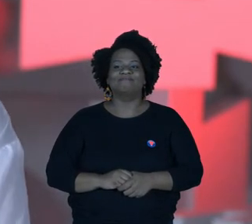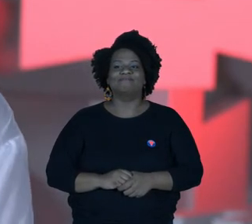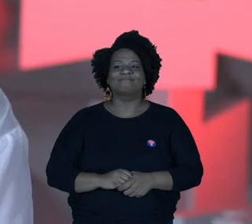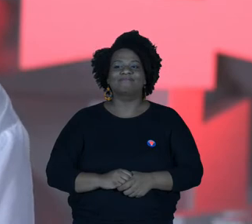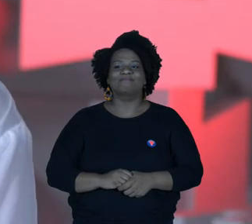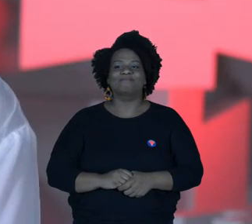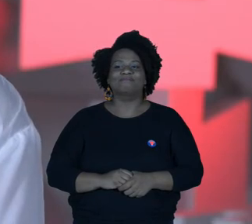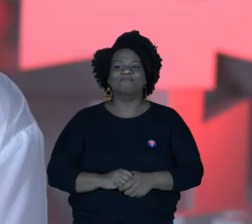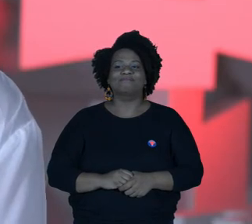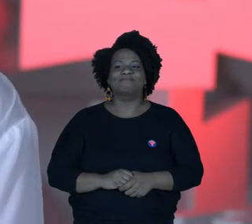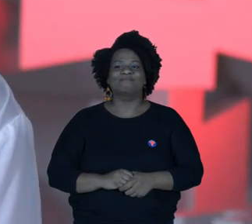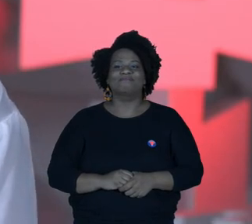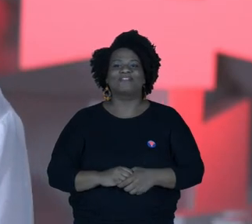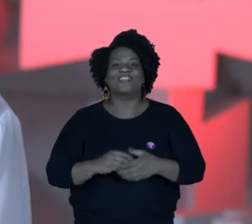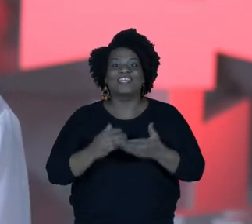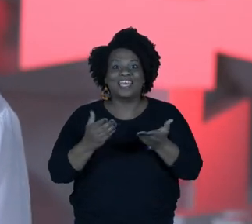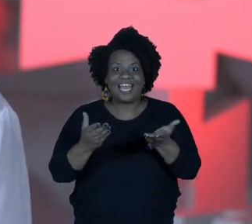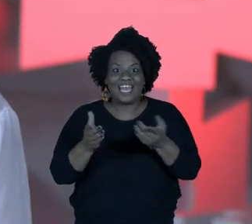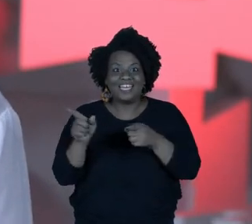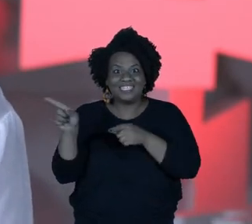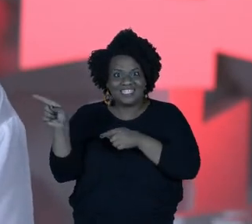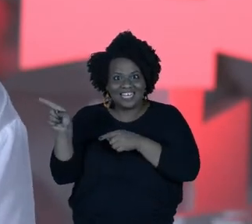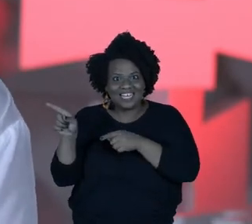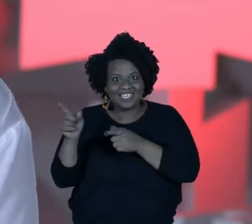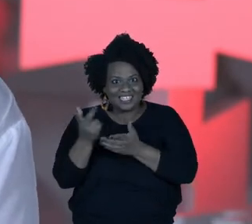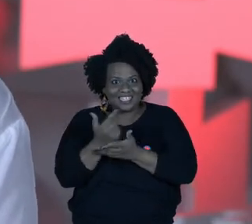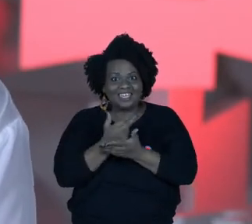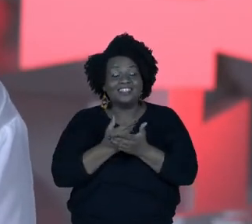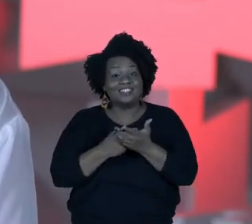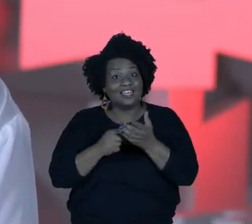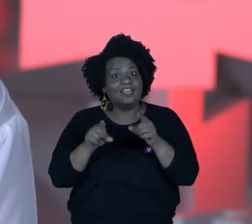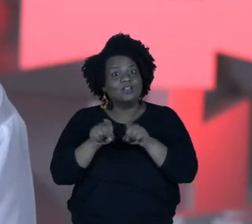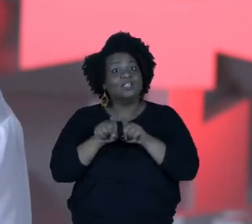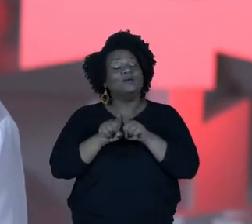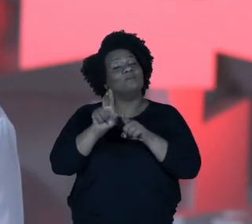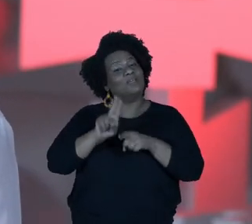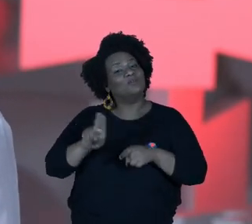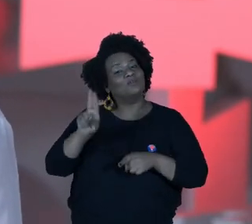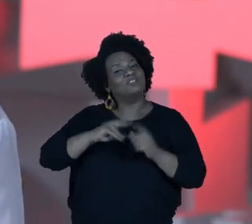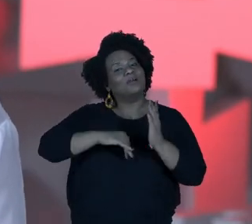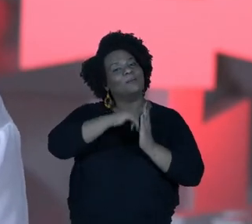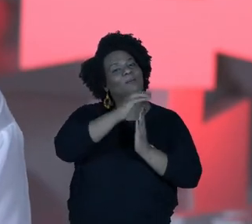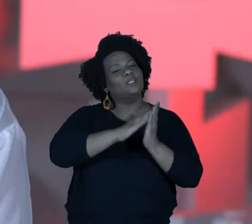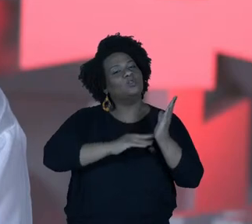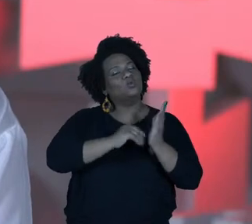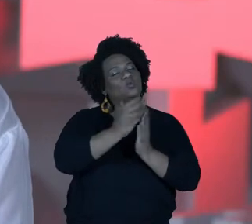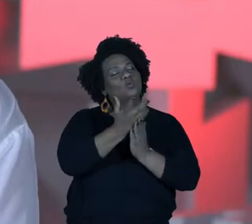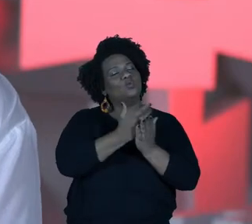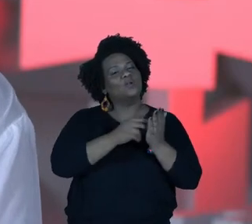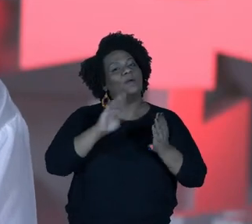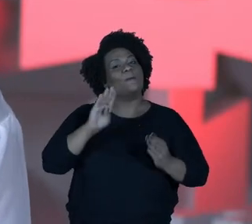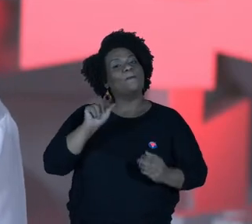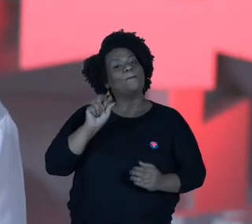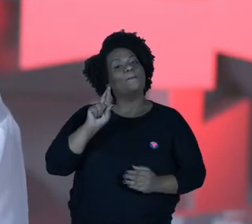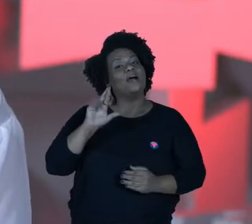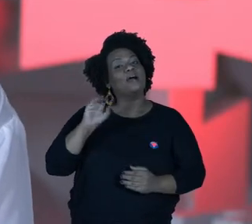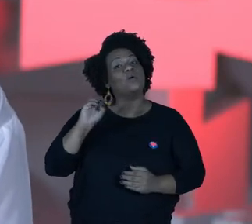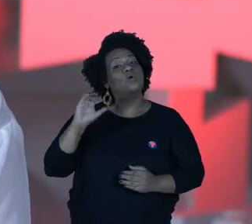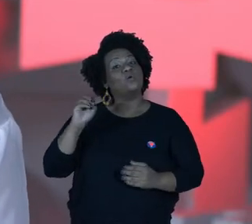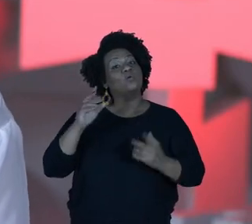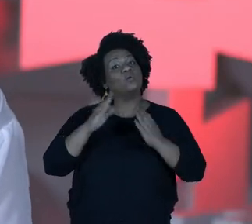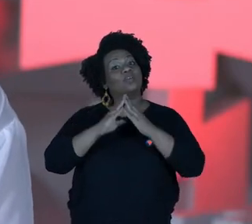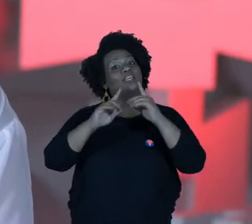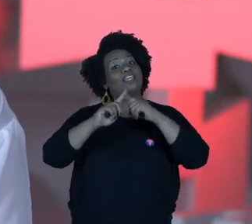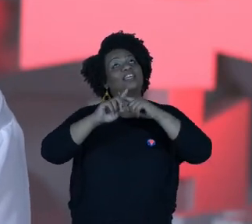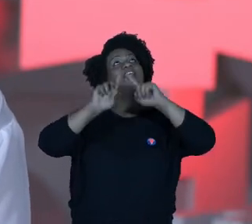Essa anamorfose, ela também é usada nas pinturas barrocas de teto de igreja. O